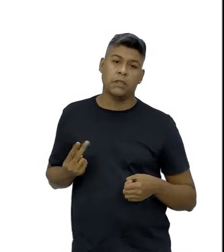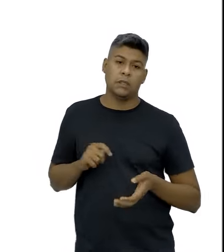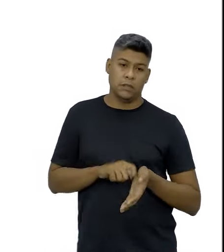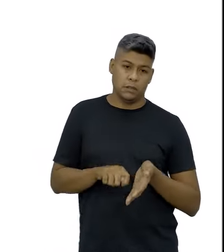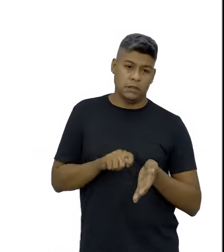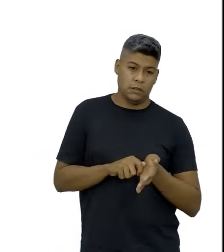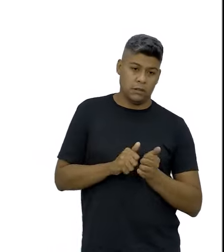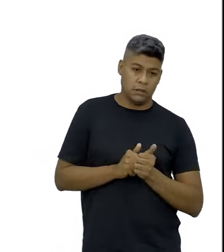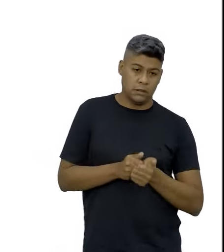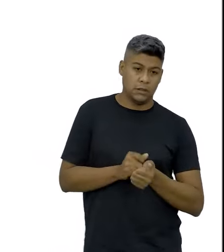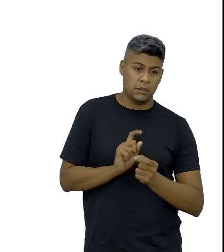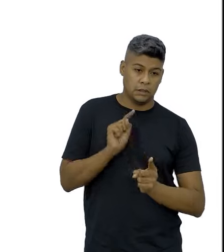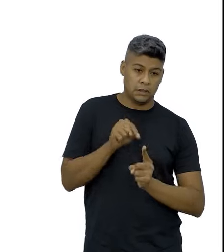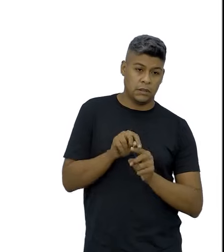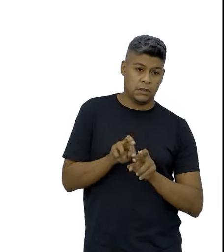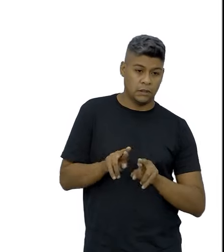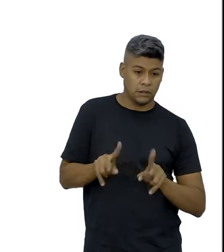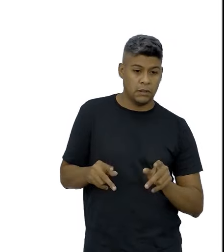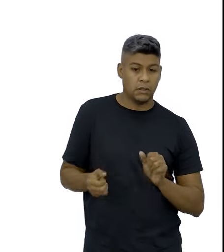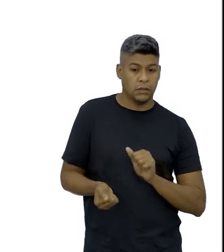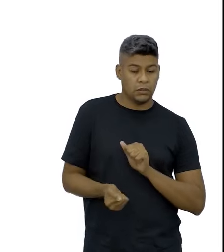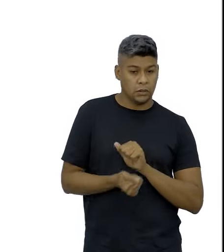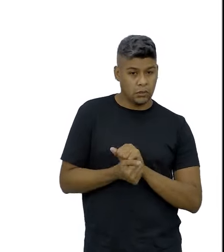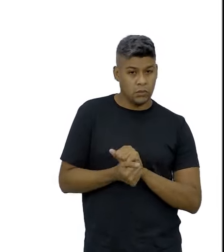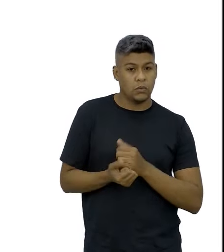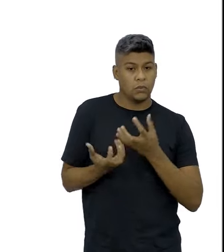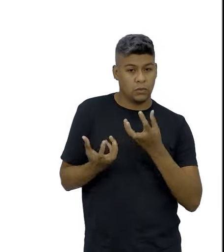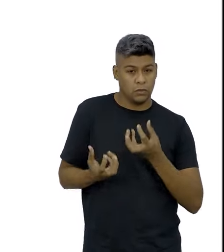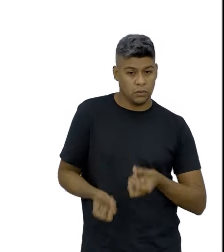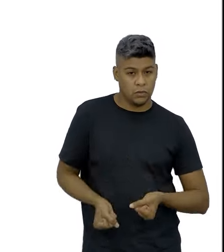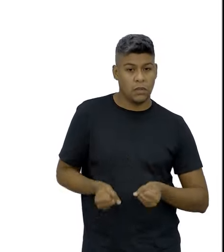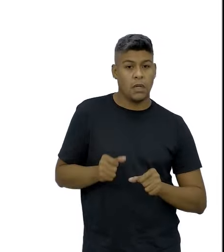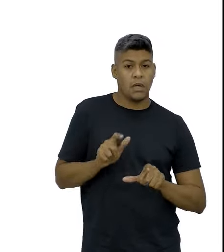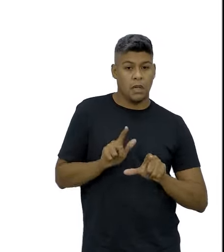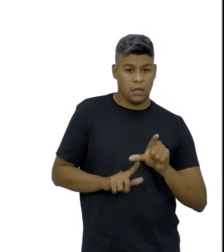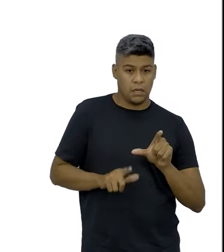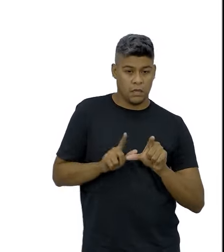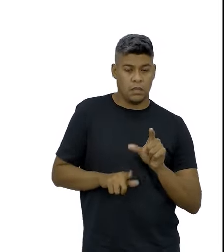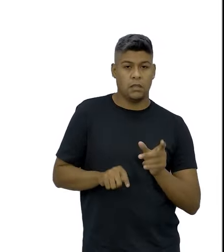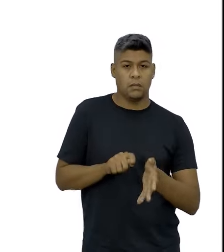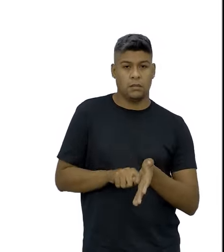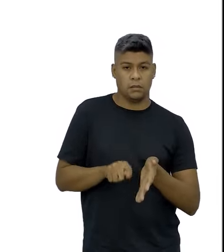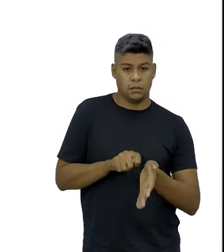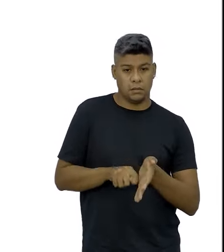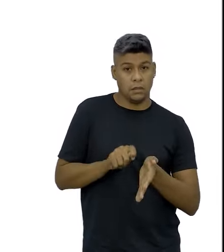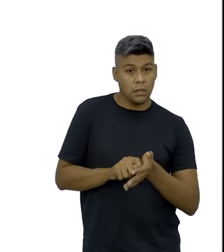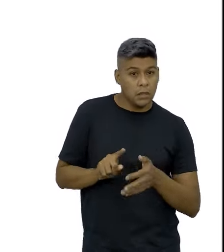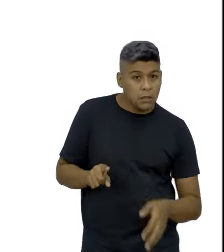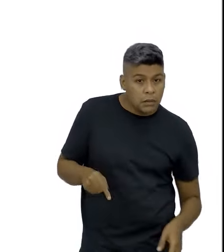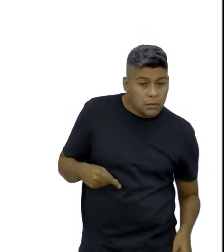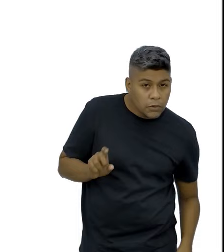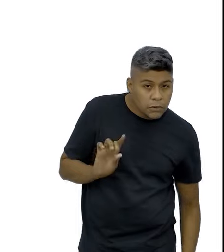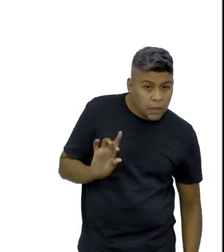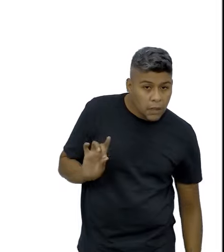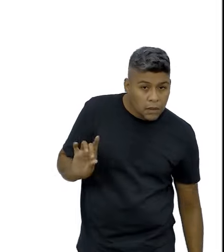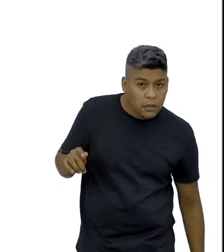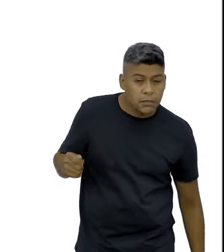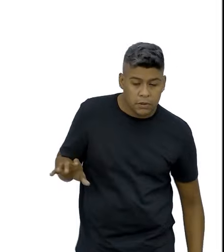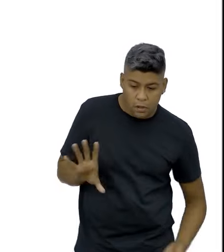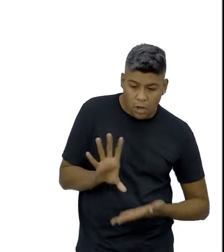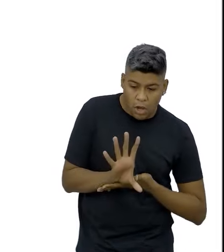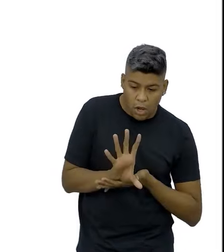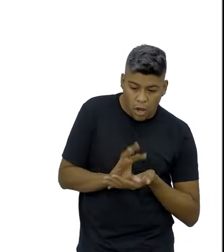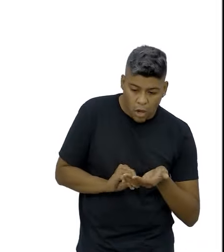hipóteses diferentes, porém próximas, recebam letras móveis para escrever. E depois, cada um deverá copiar